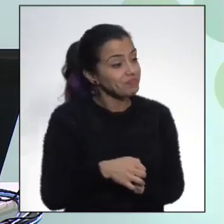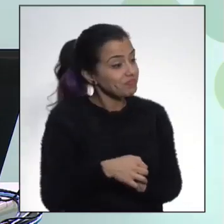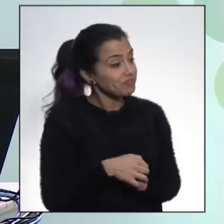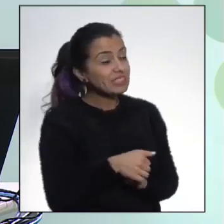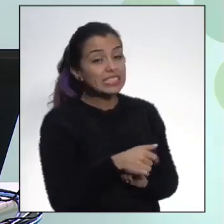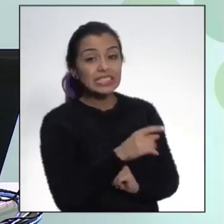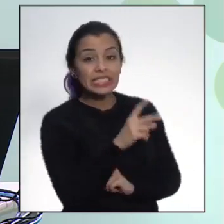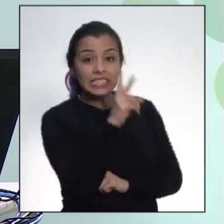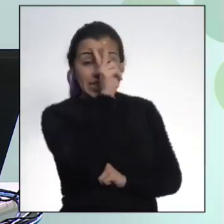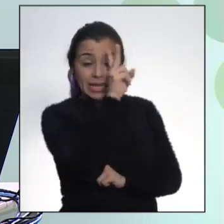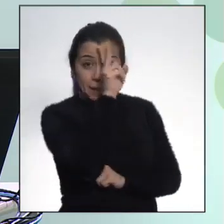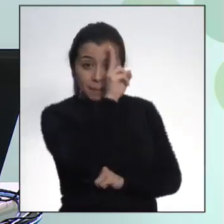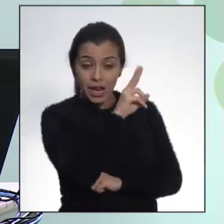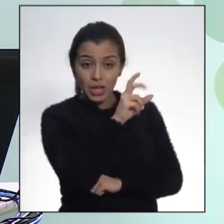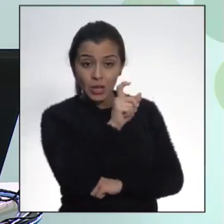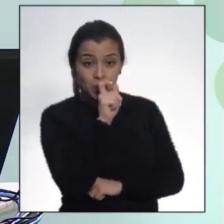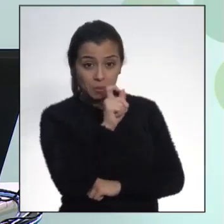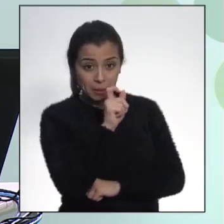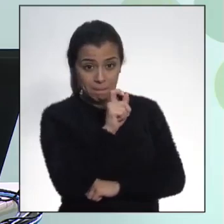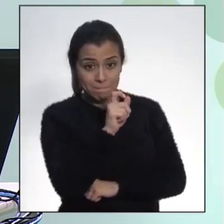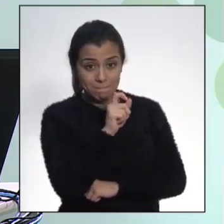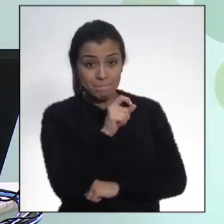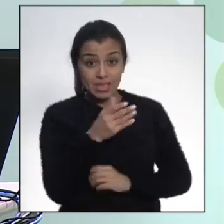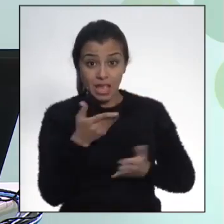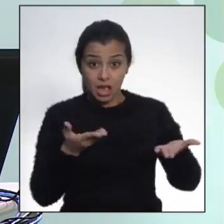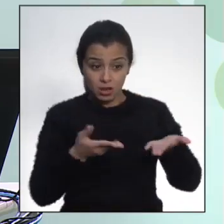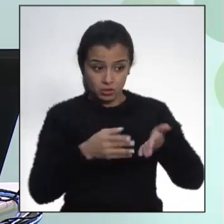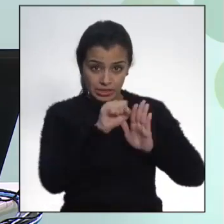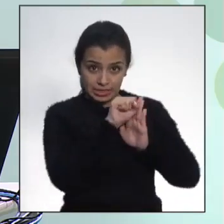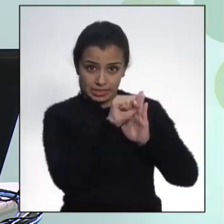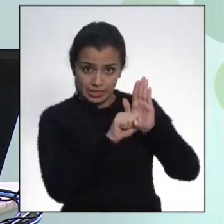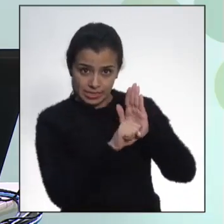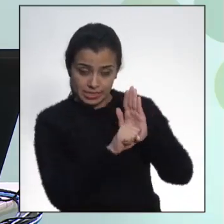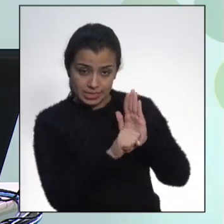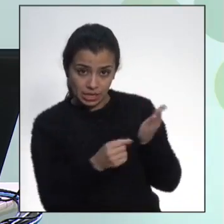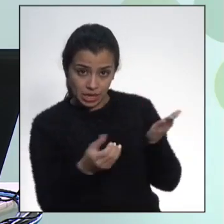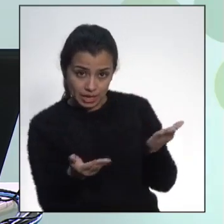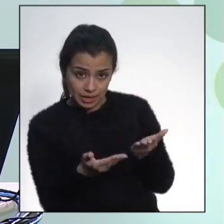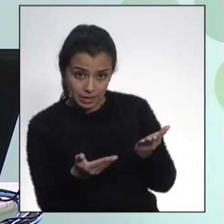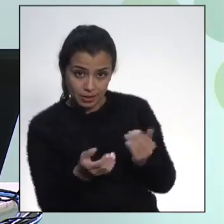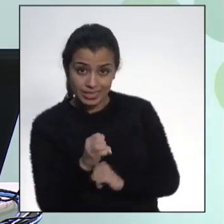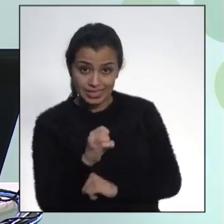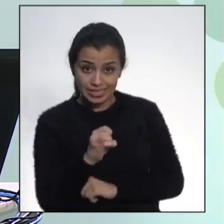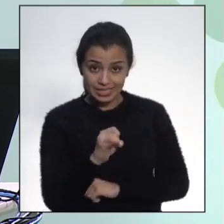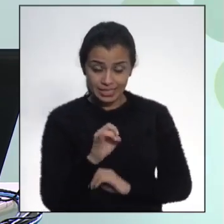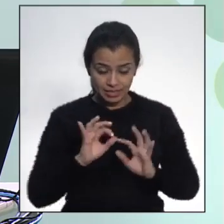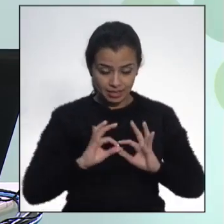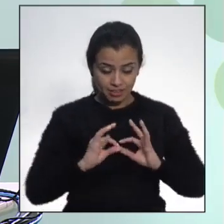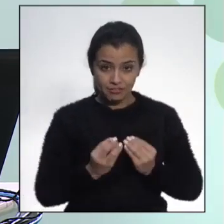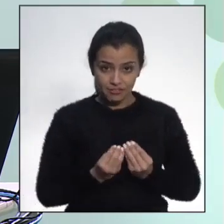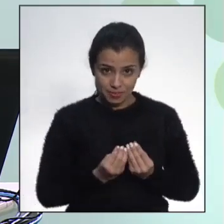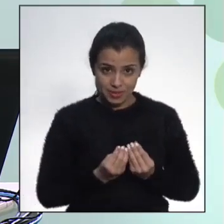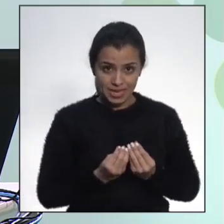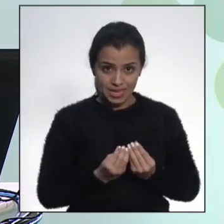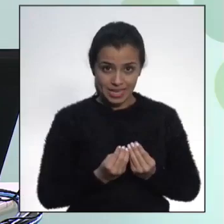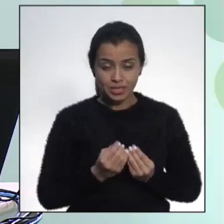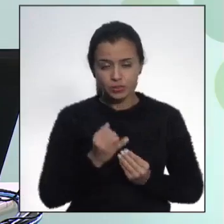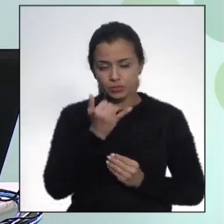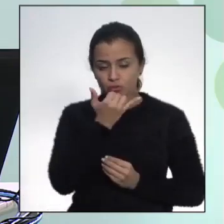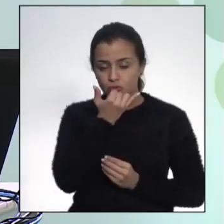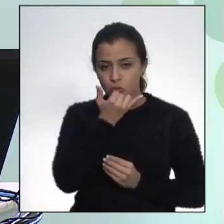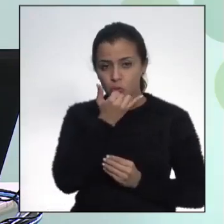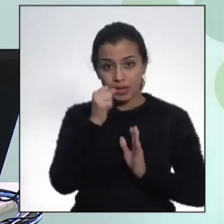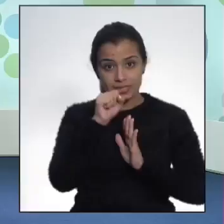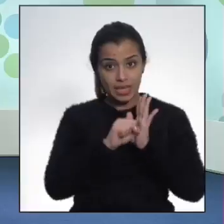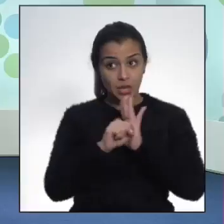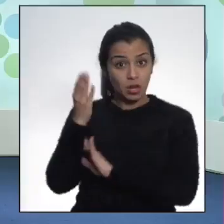professor Mauro, que nesse século, a pessoa tendo um noviço em sua família era símbolo de status social. E o